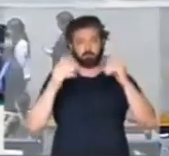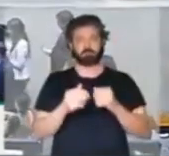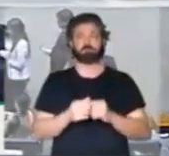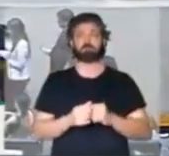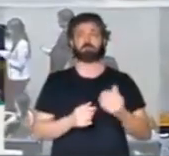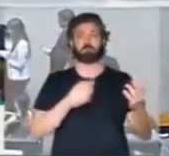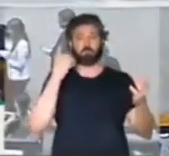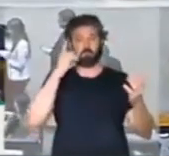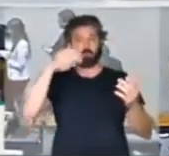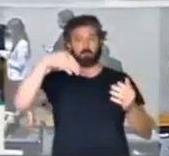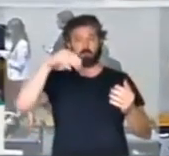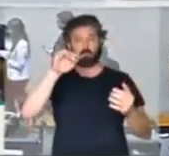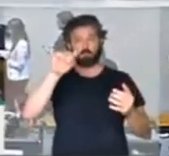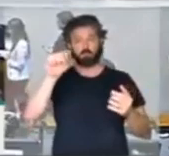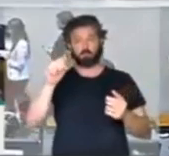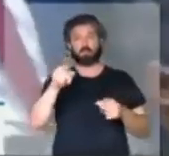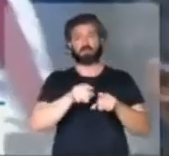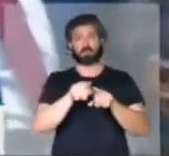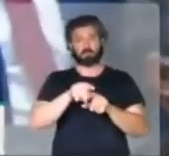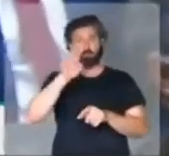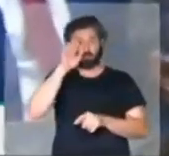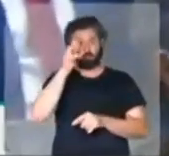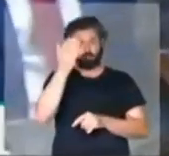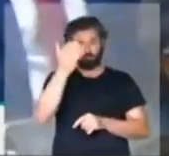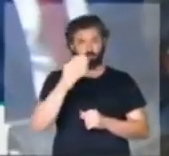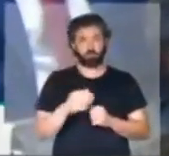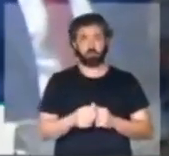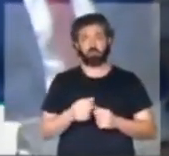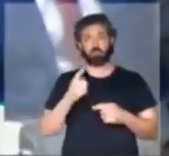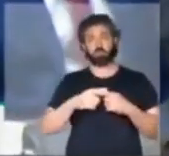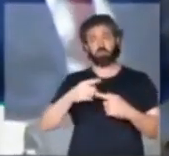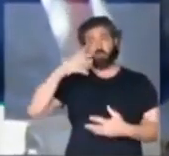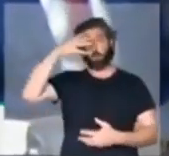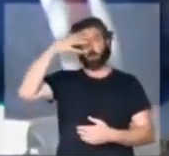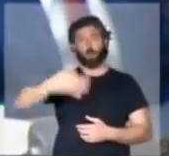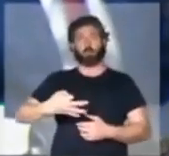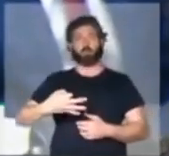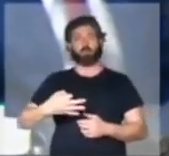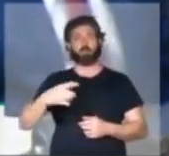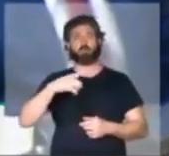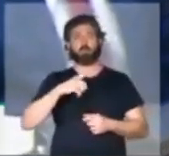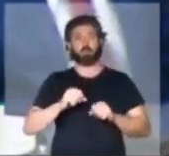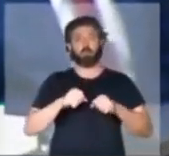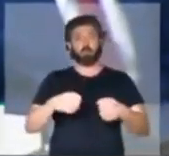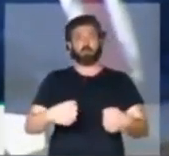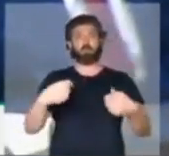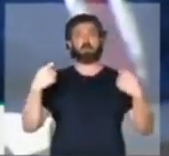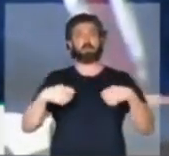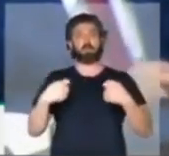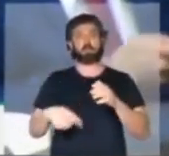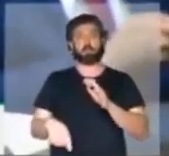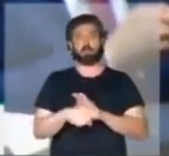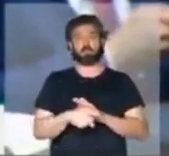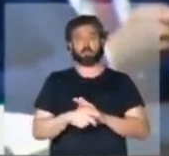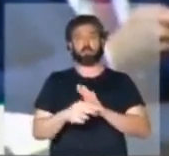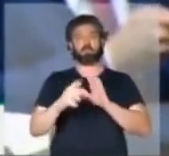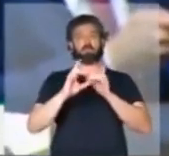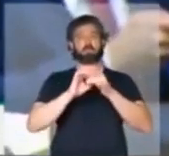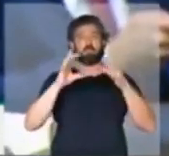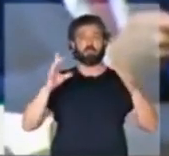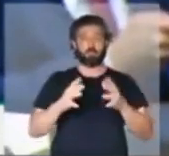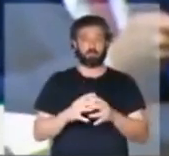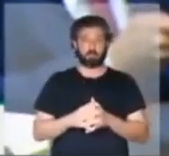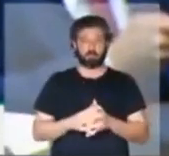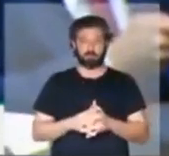o deputado Rodrigo Maia e também Vossa Excelência por compreender a necessidade da defesa do instrumento